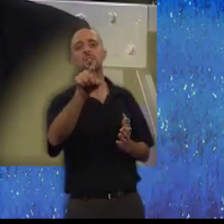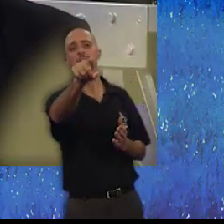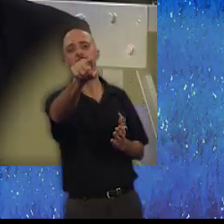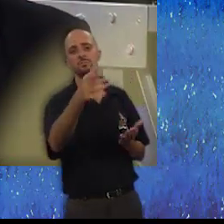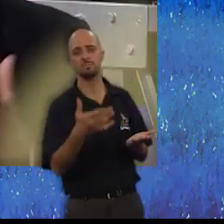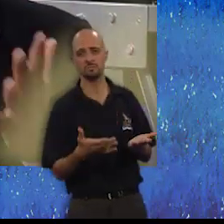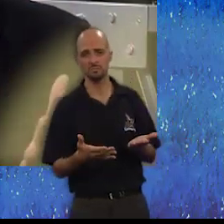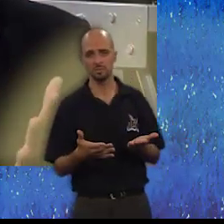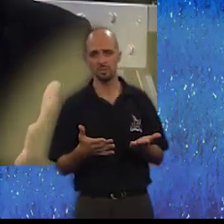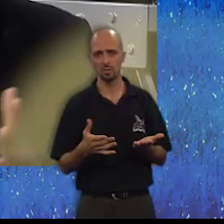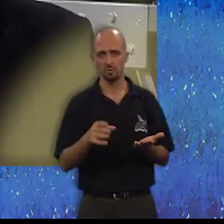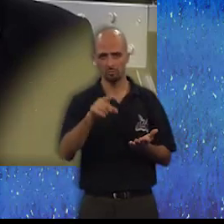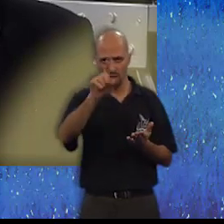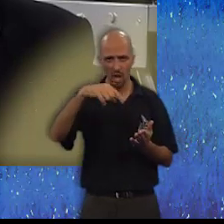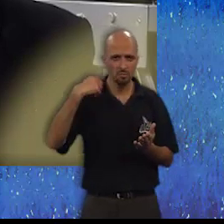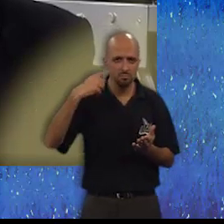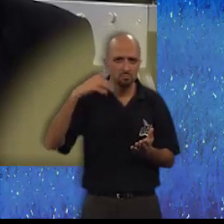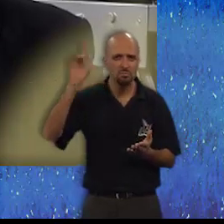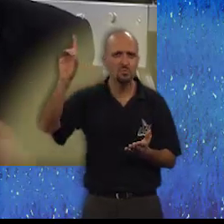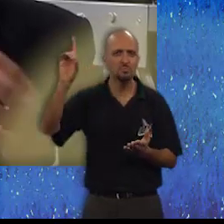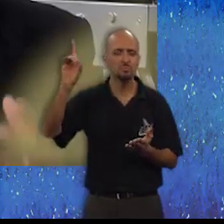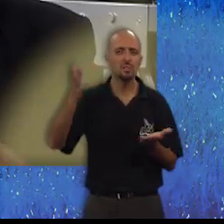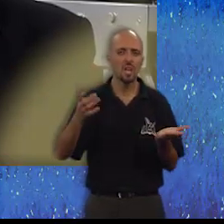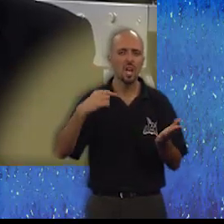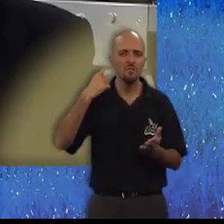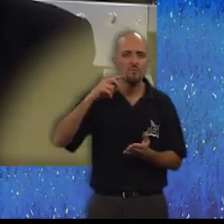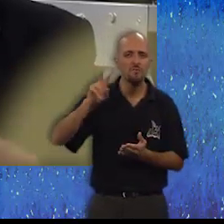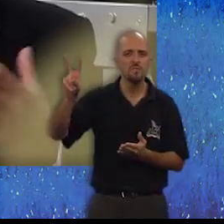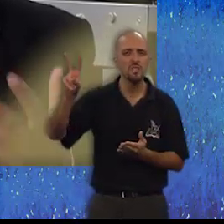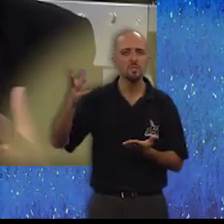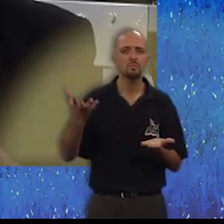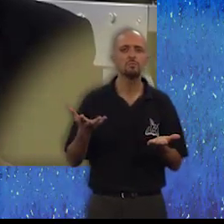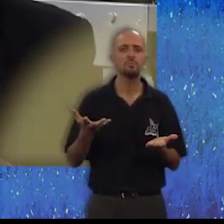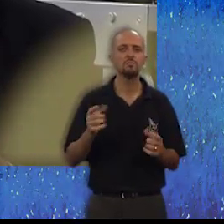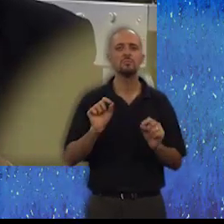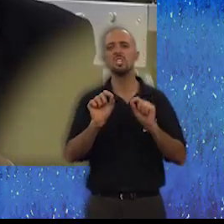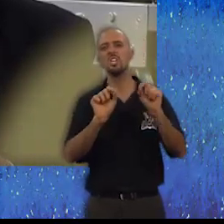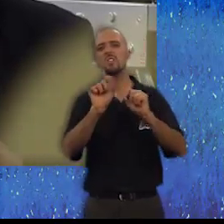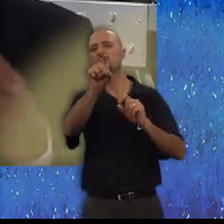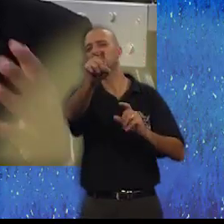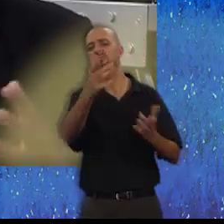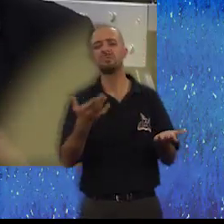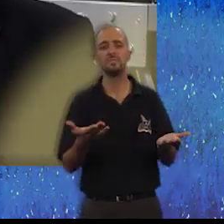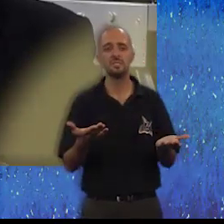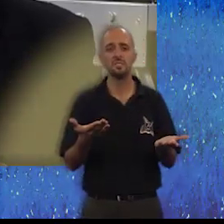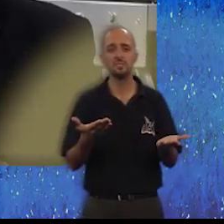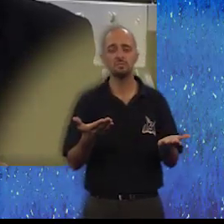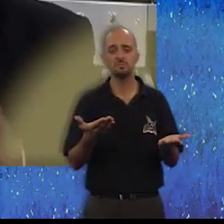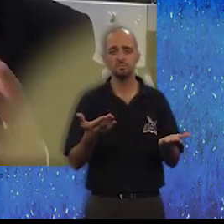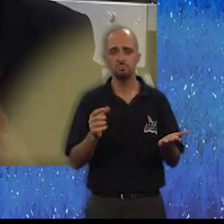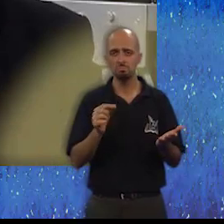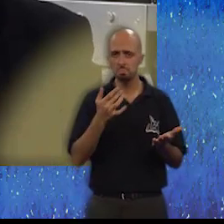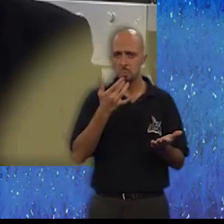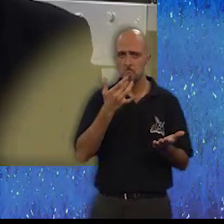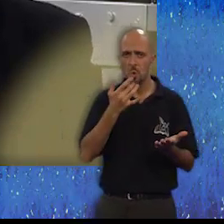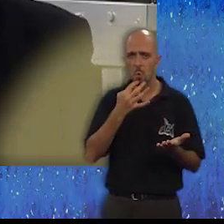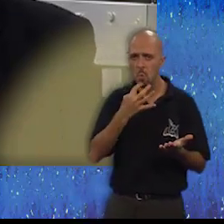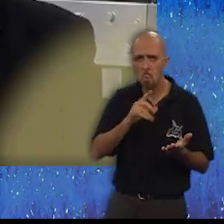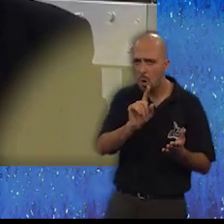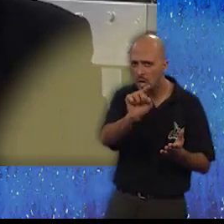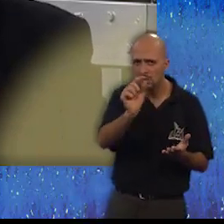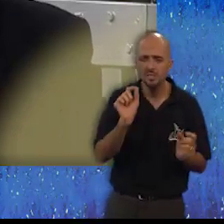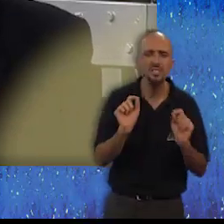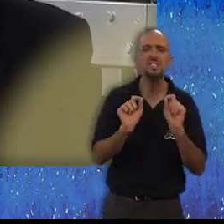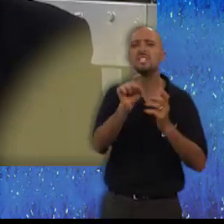você? É um deputado federal? É um vereador? É um deputado estadual? É um senador? Quem é você? É